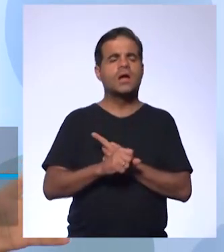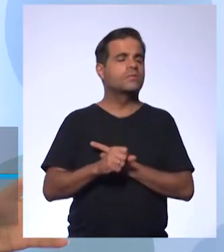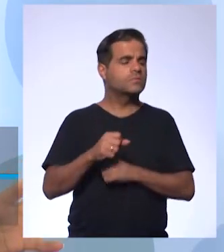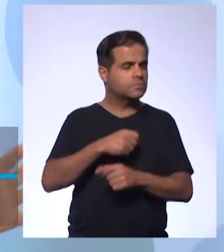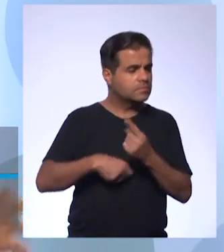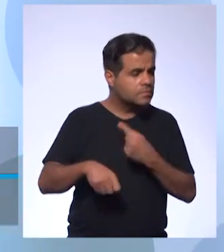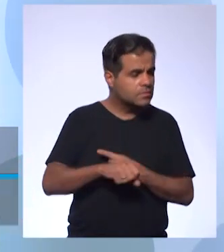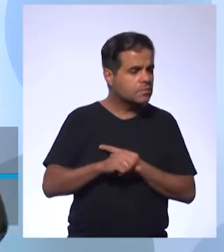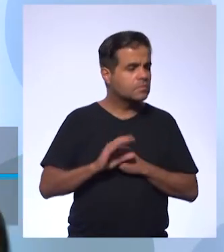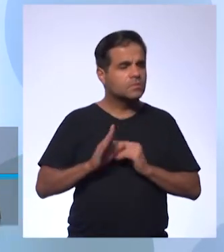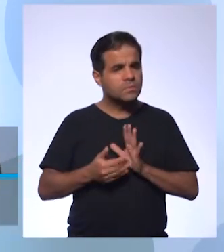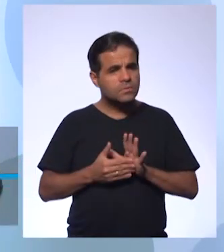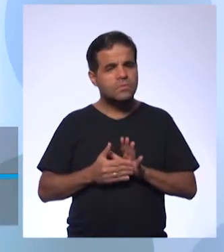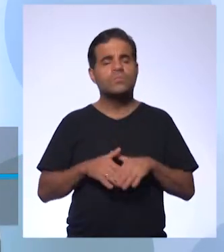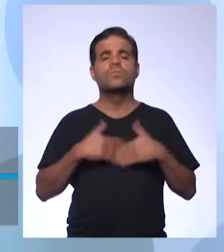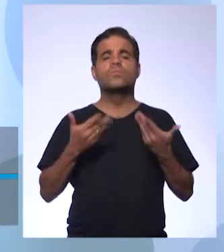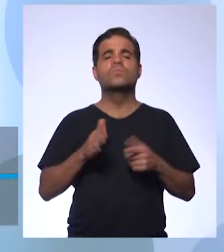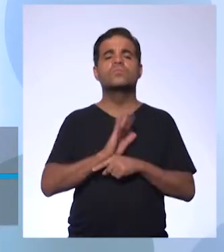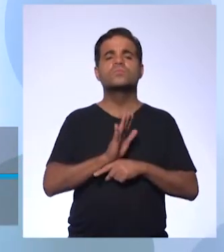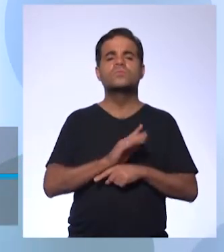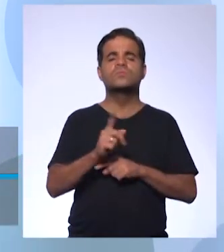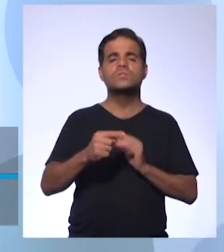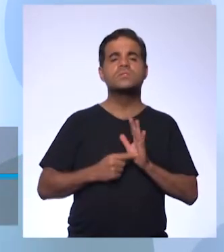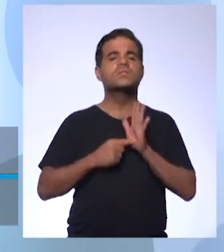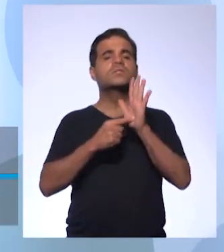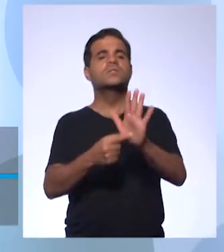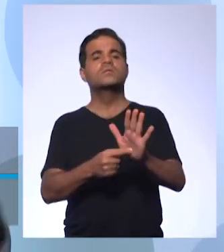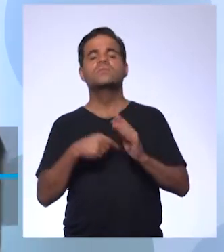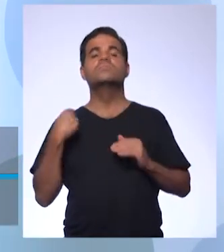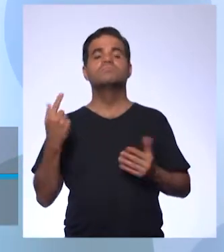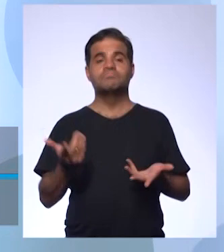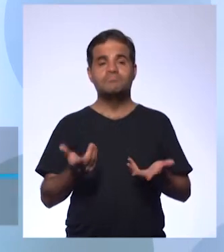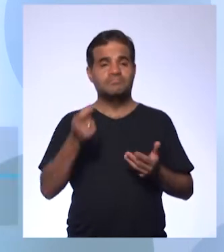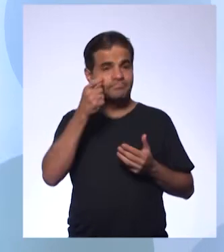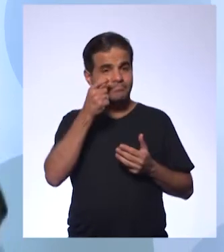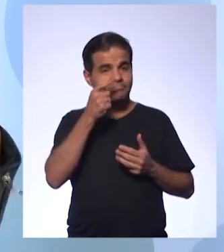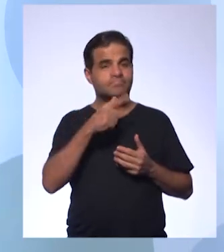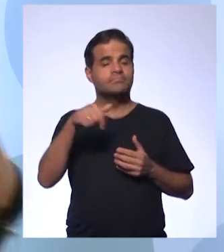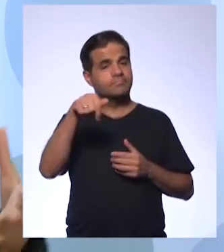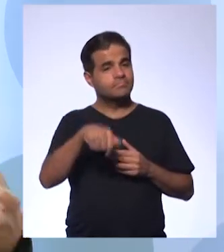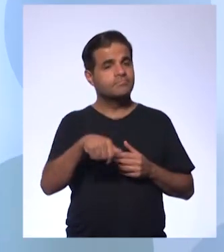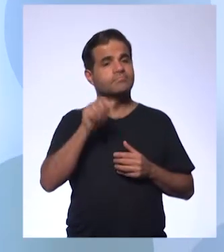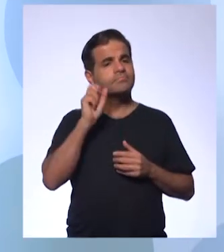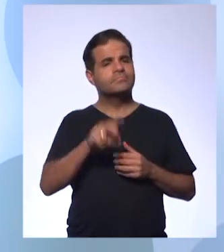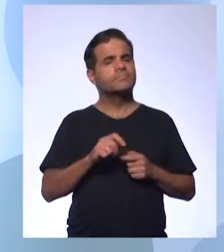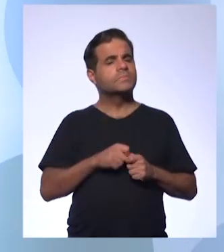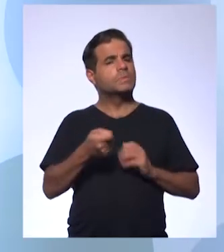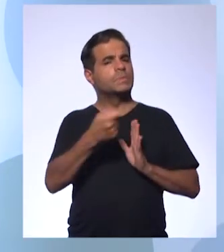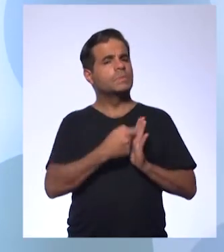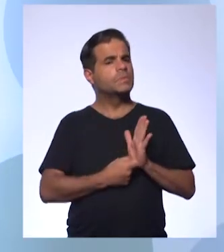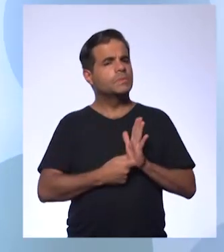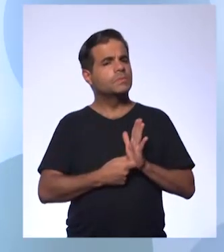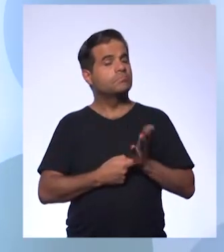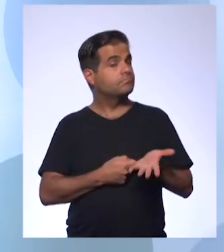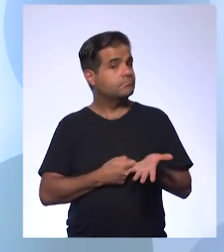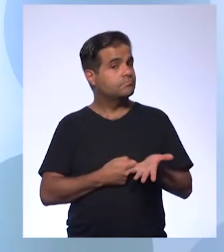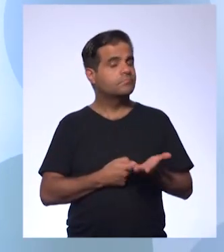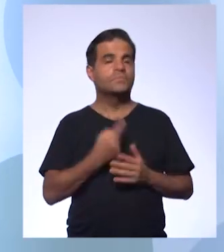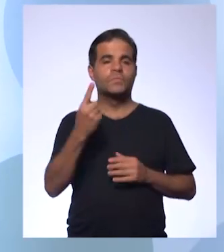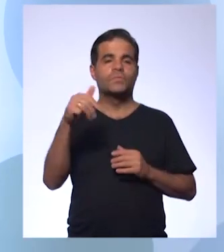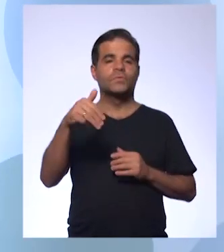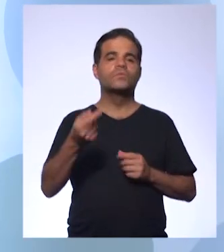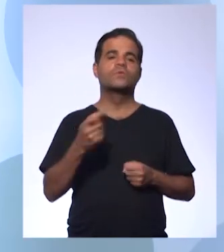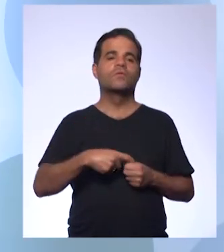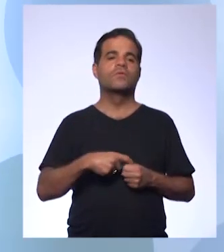desigualdade social como um todo. Qual filme vocês indicariam para a gente aqui e fariam uma resenha sobre ele? Um minuto e a gente